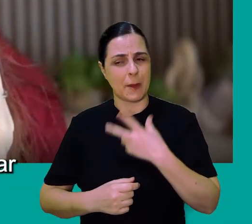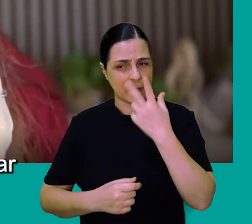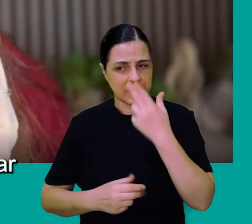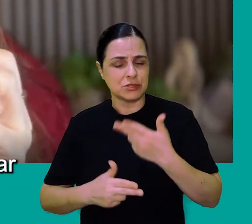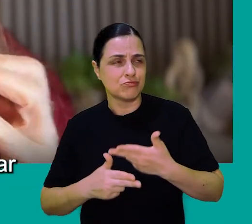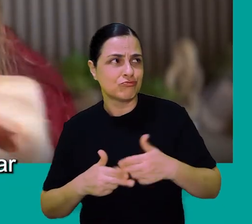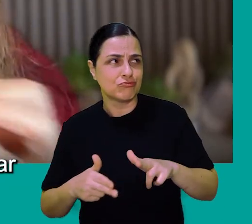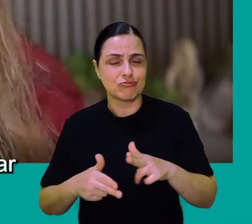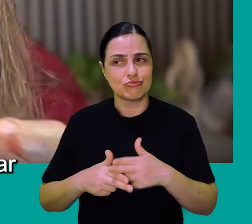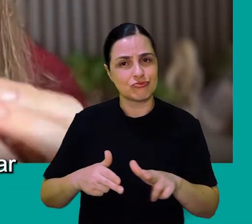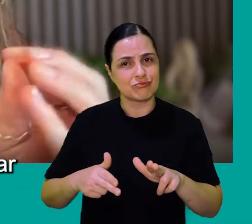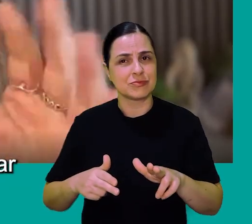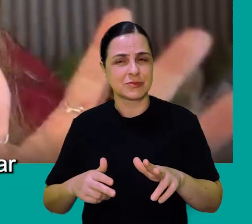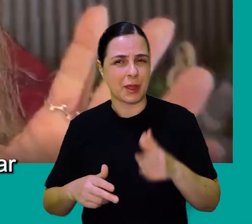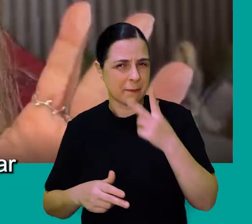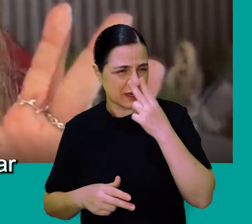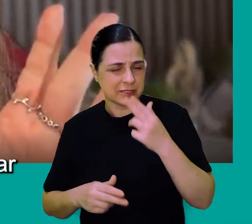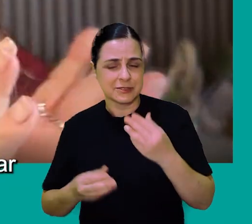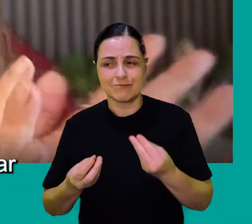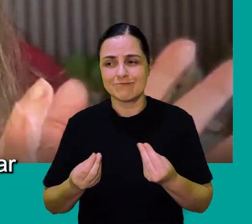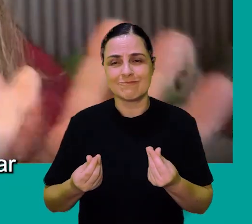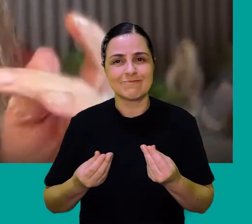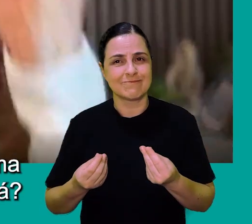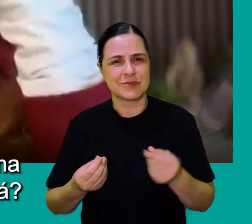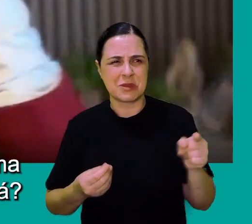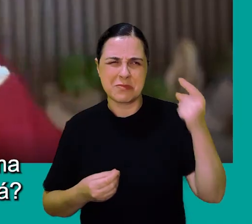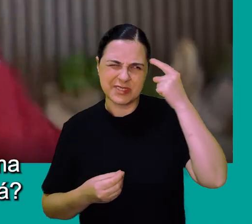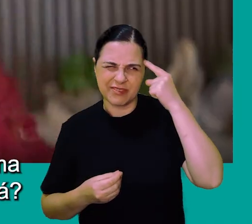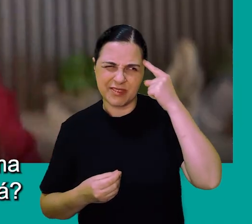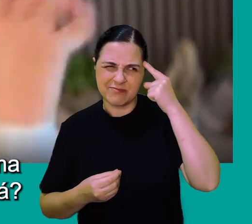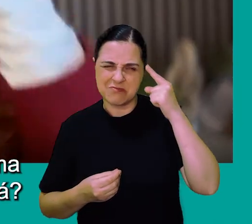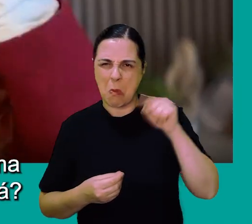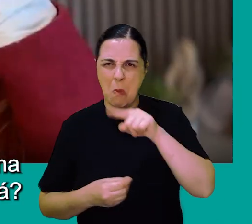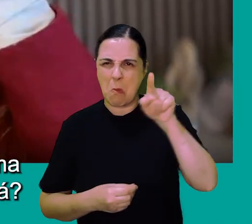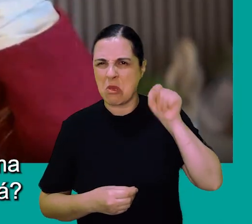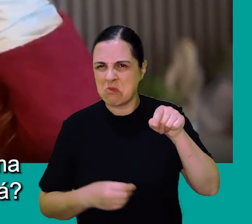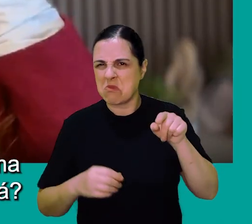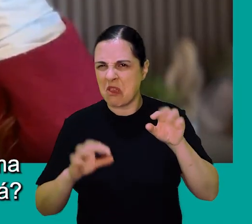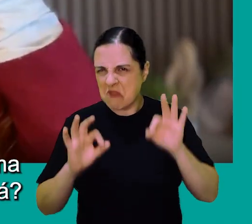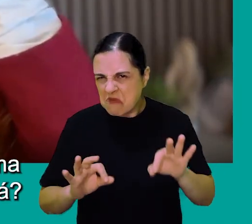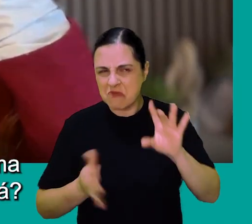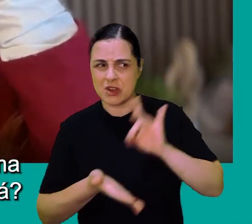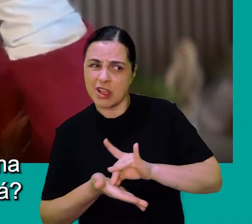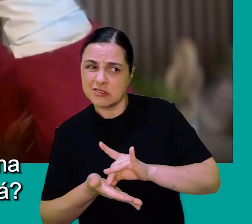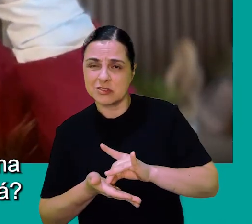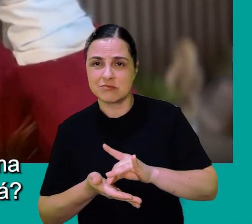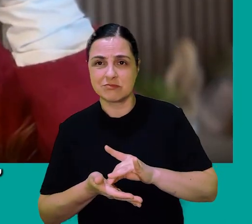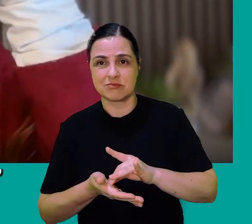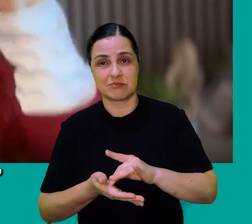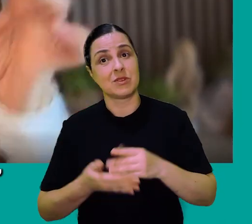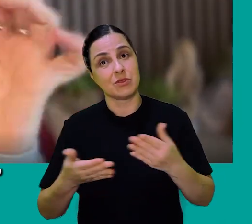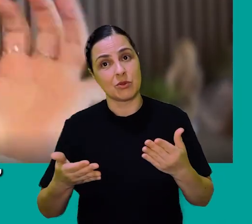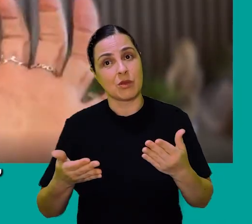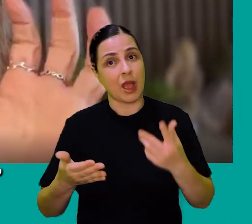sutis, que ficava nesse lugar, assim, do será, né? Acho que a melhor definição de uma microagressão é assim, será?